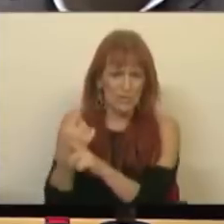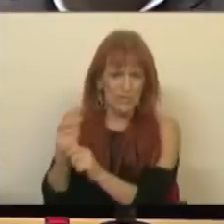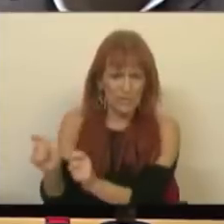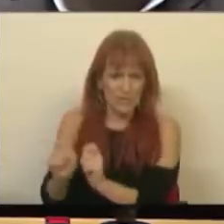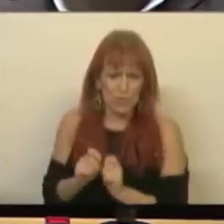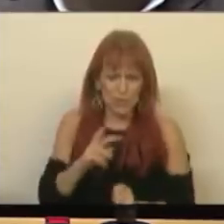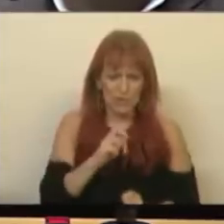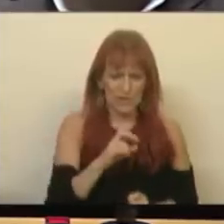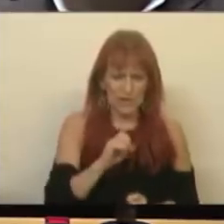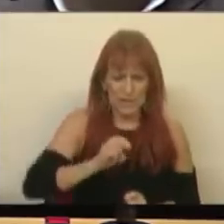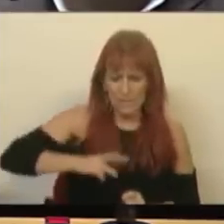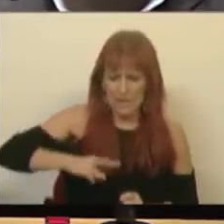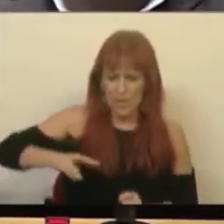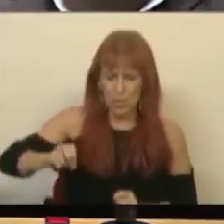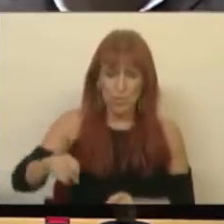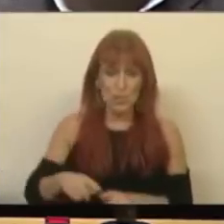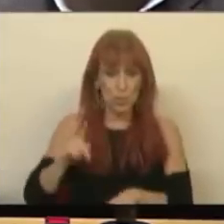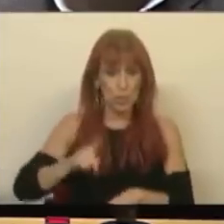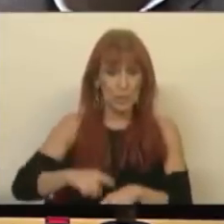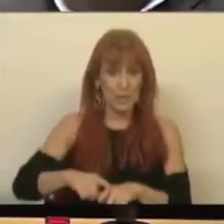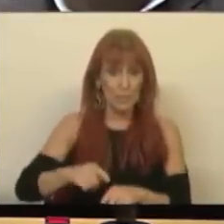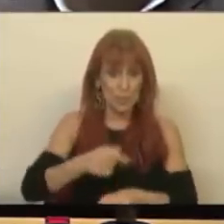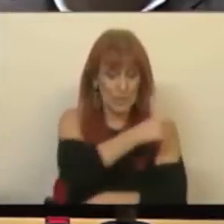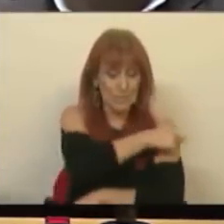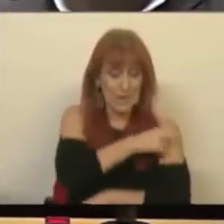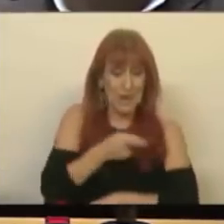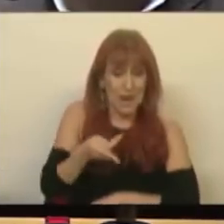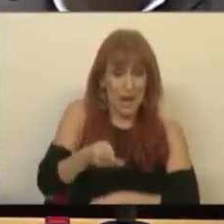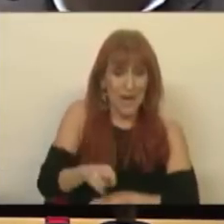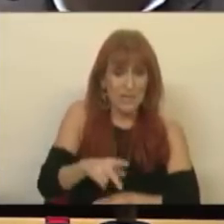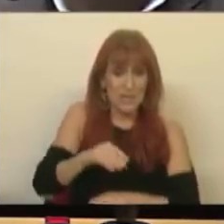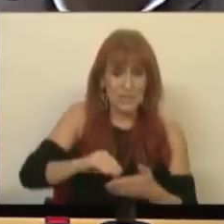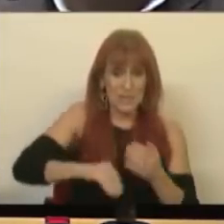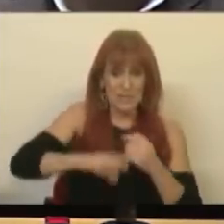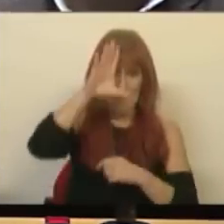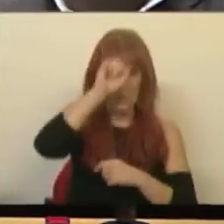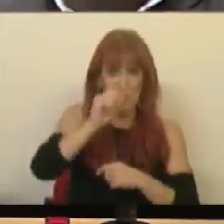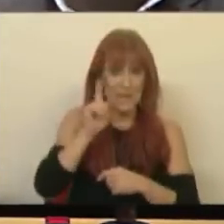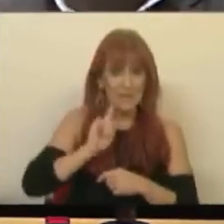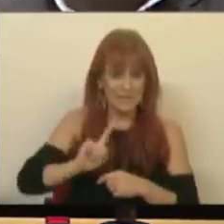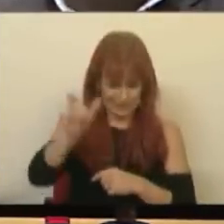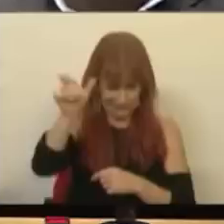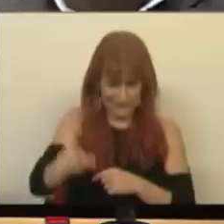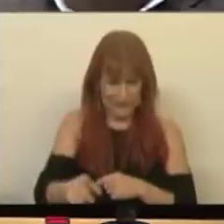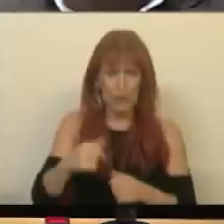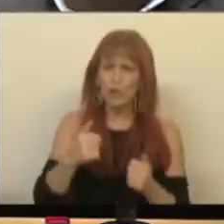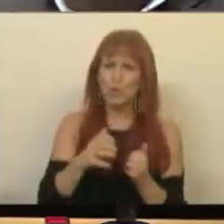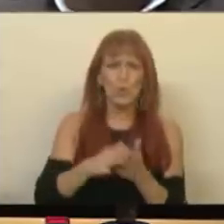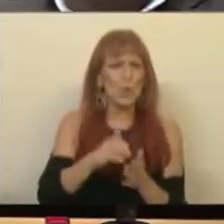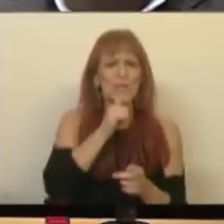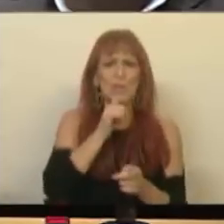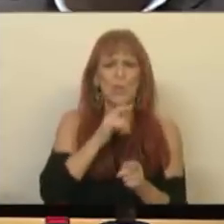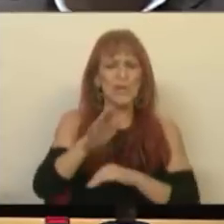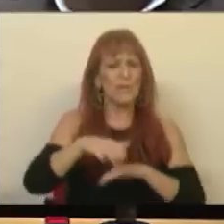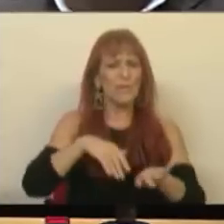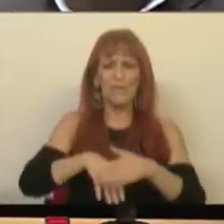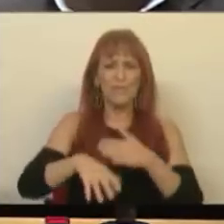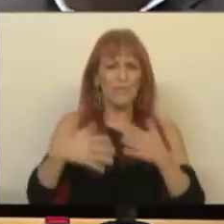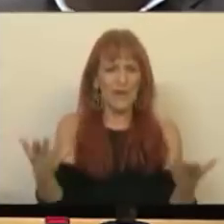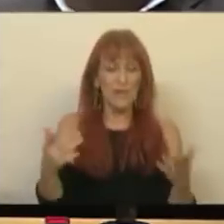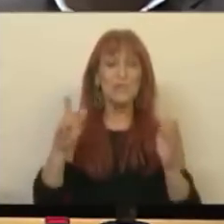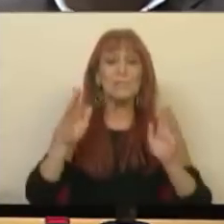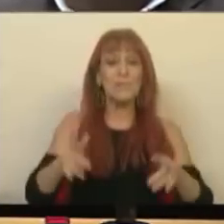30 milhões de euros no tempo de Mandato Deixe Estar adversário ora todas as decisões que foram tomadas